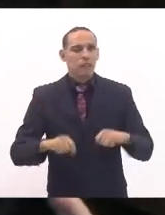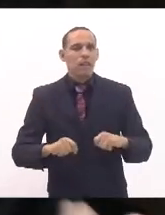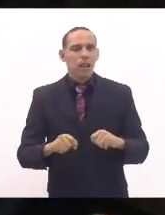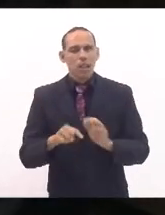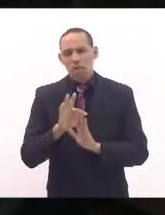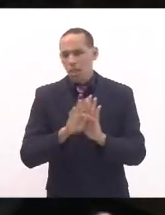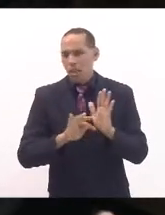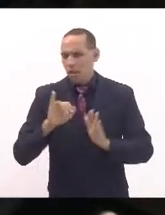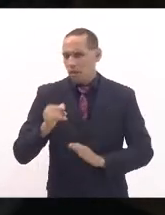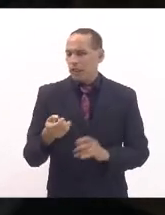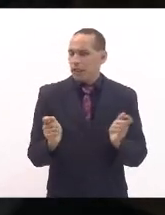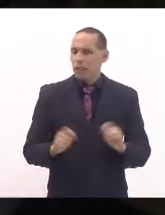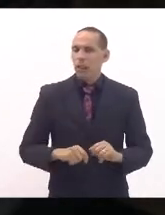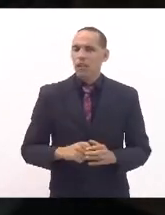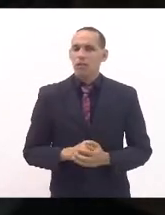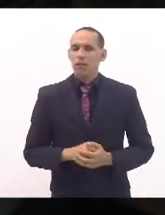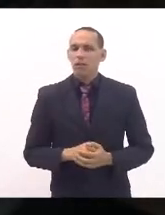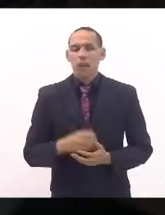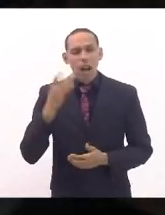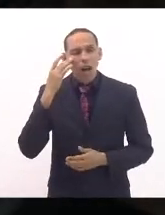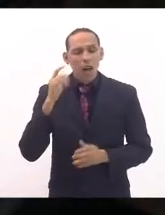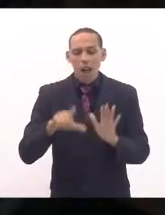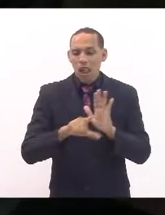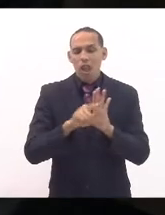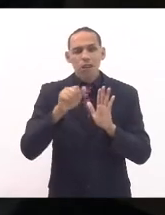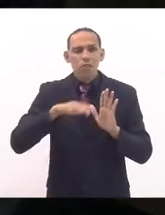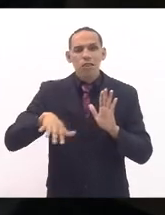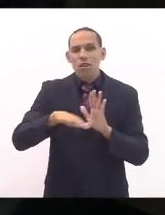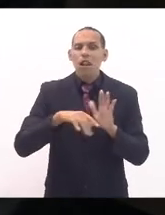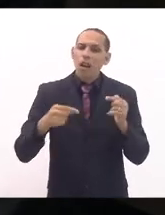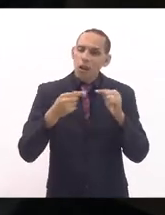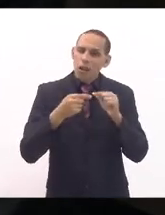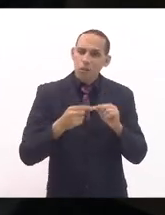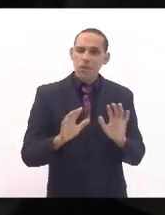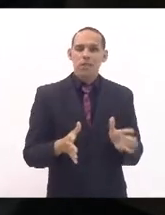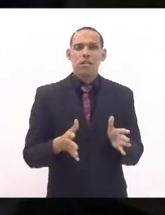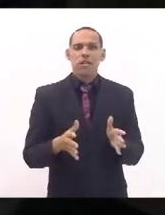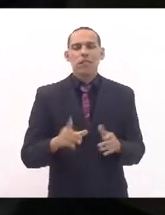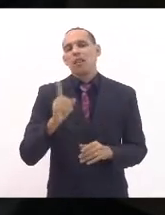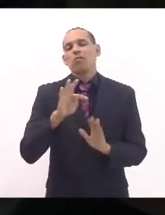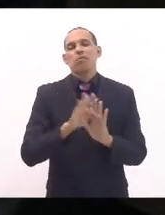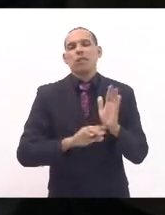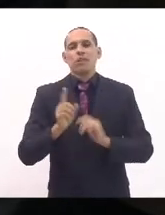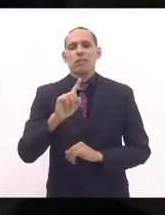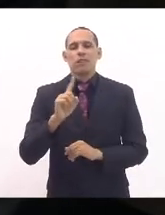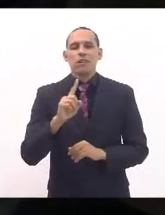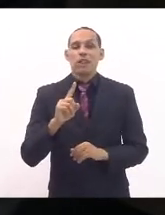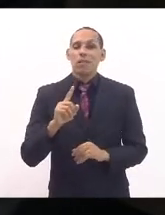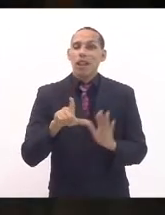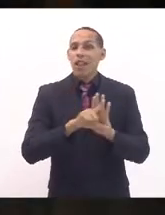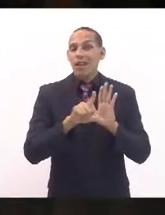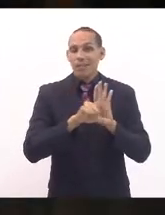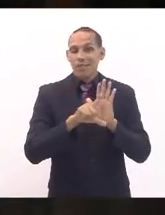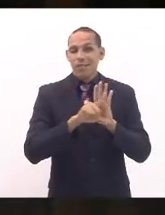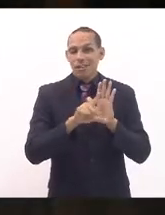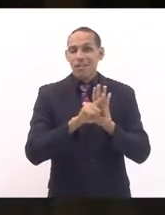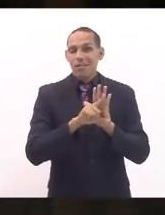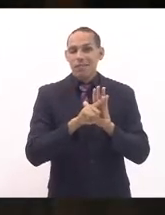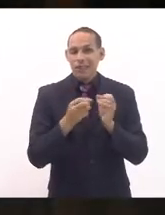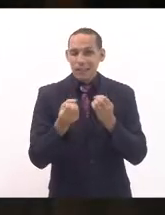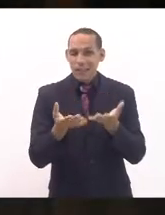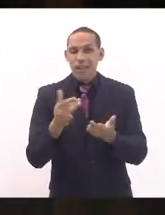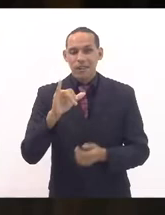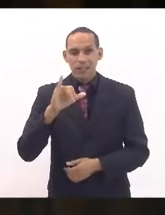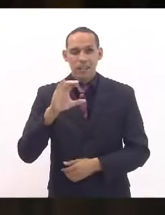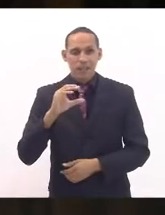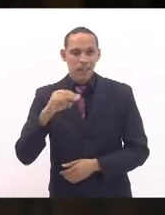texto? Acho que seria porque seria a lei geral já trata dessas... Não, o texto não. As contrapartidas. Não, a lei que concede o